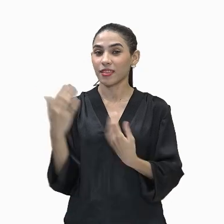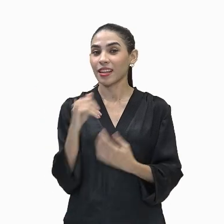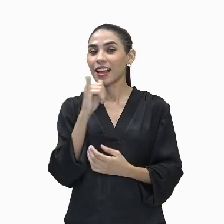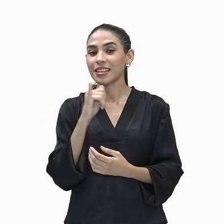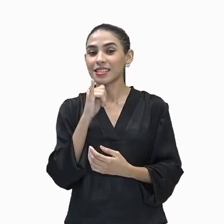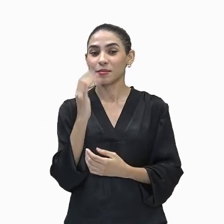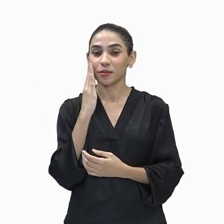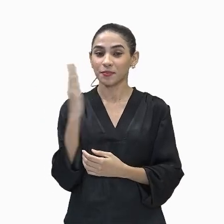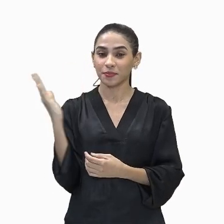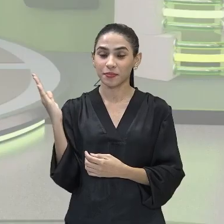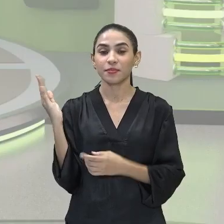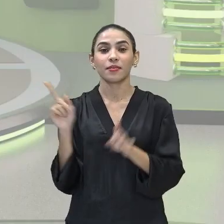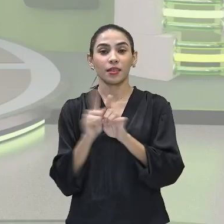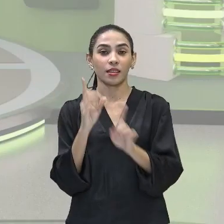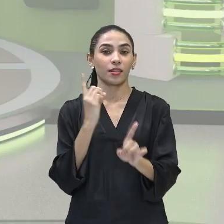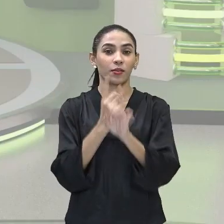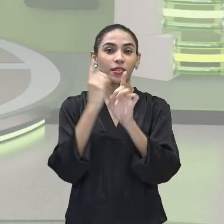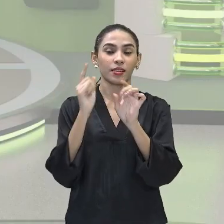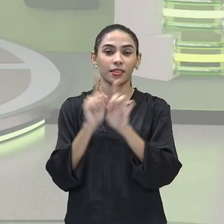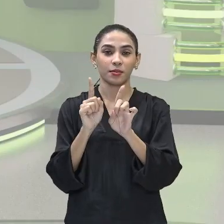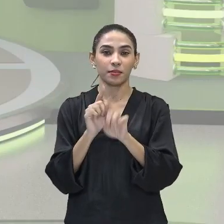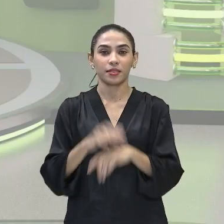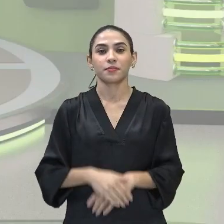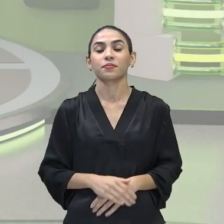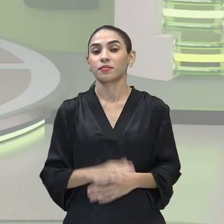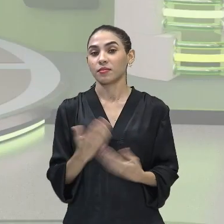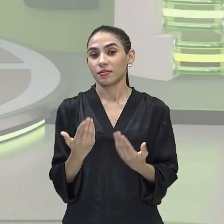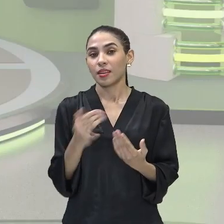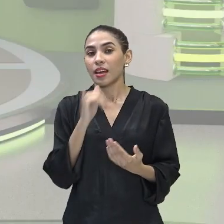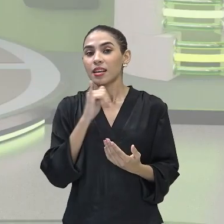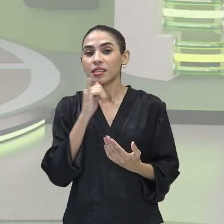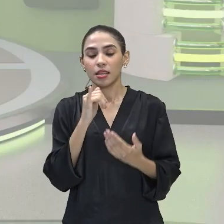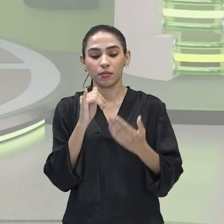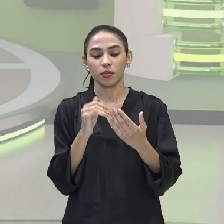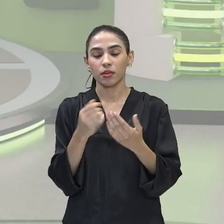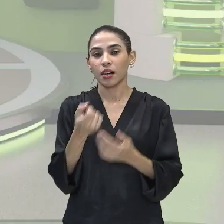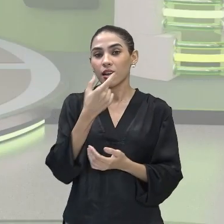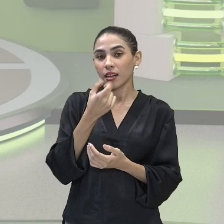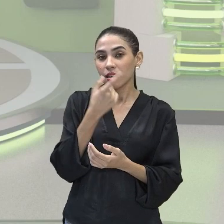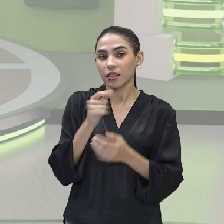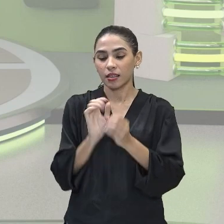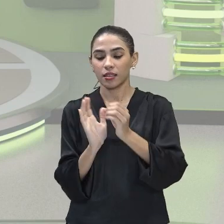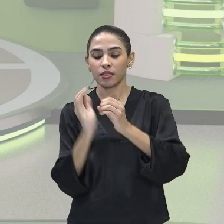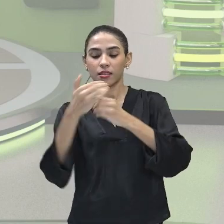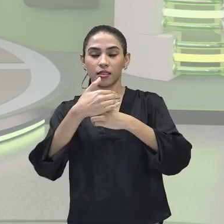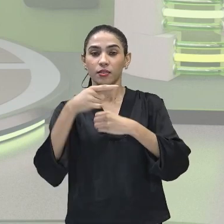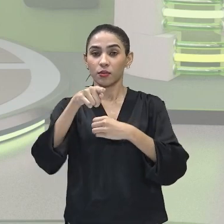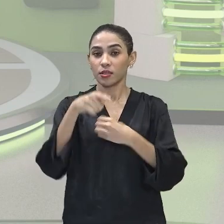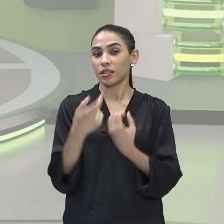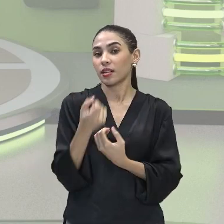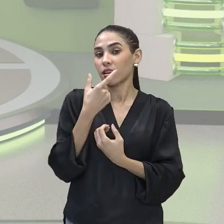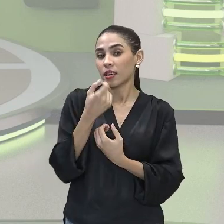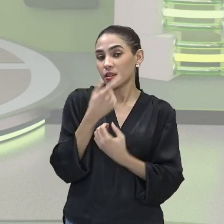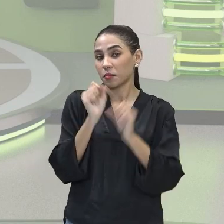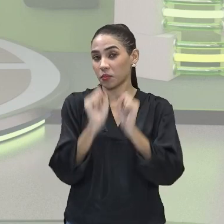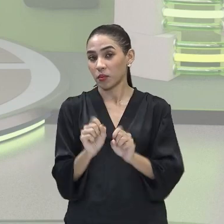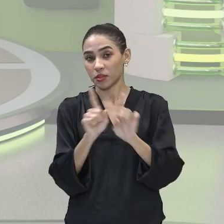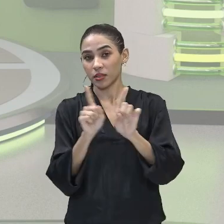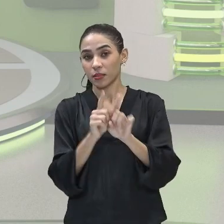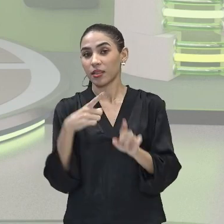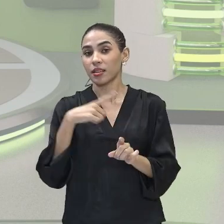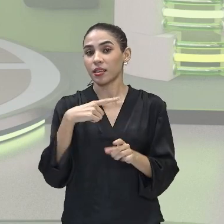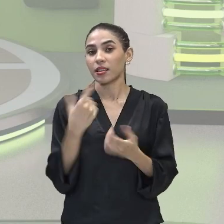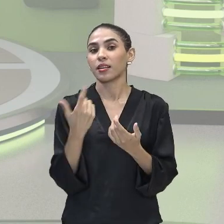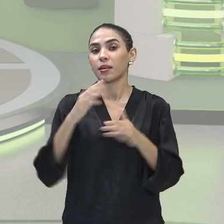sorvetes, né? É possível encontrar ali até mesmo nas cápsulas de medicamento, né, que você ingere, pode ter ali